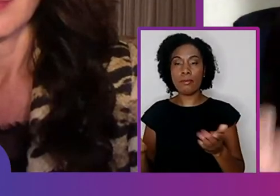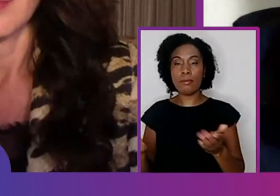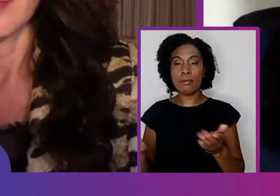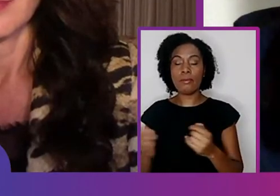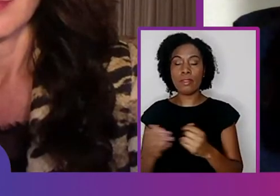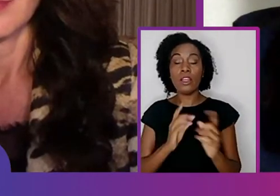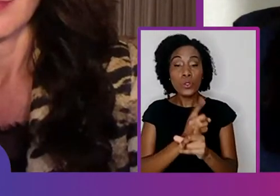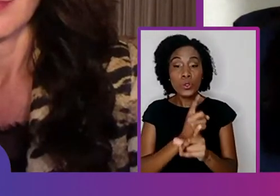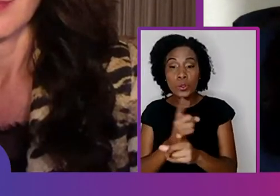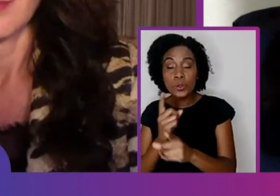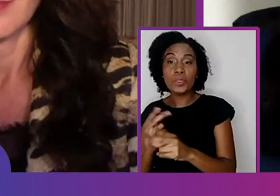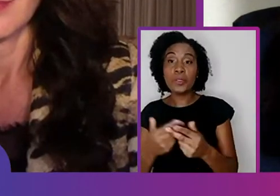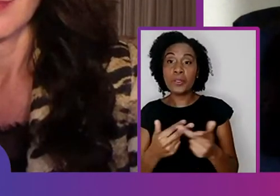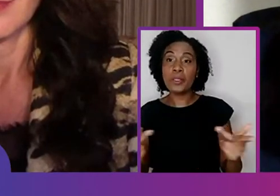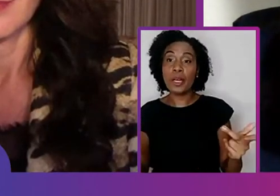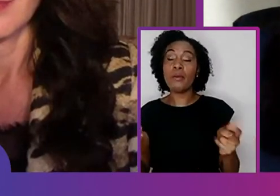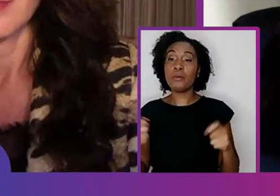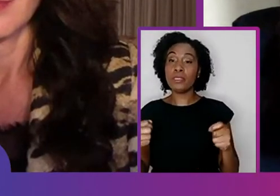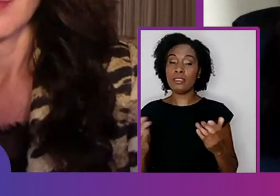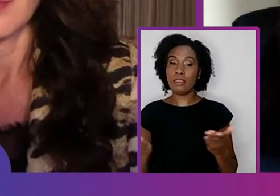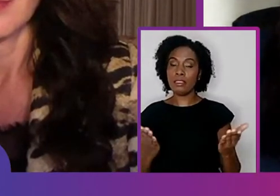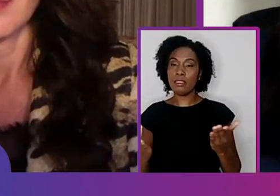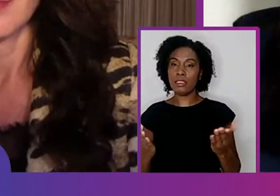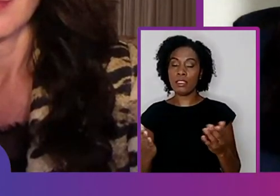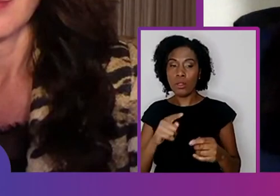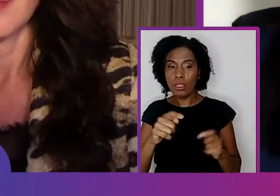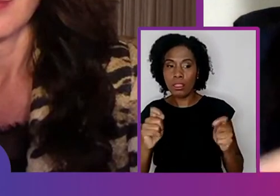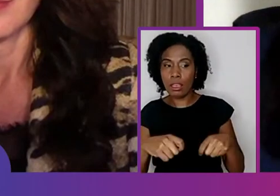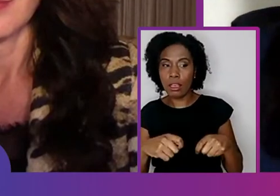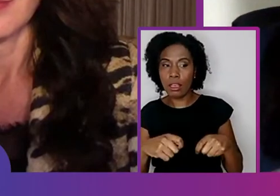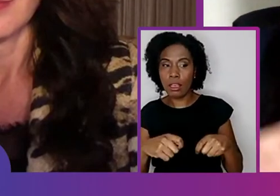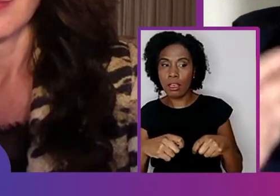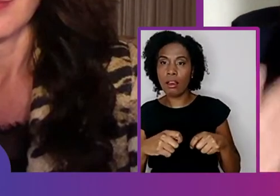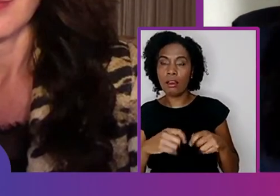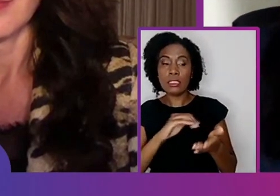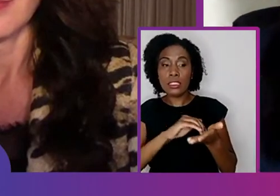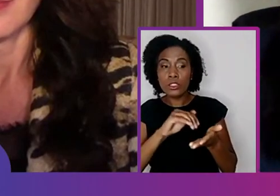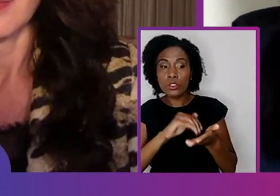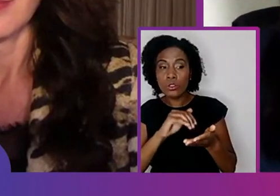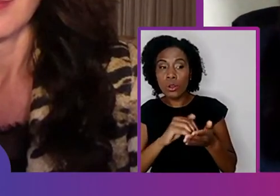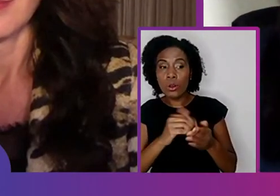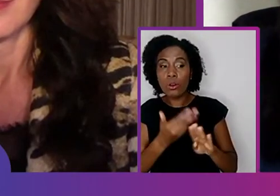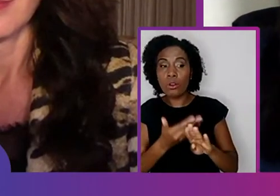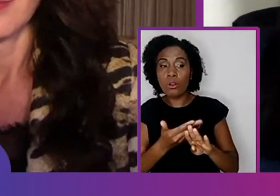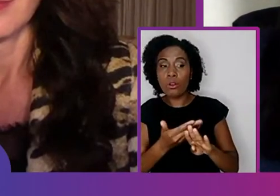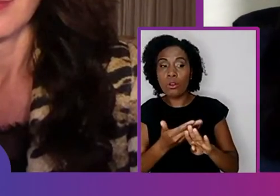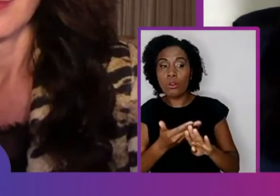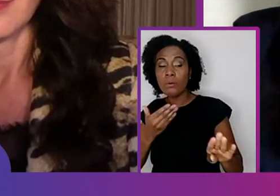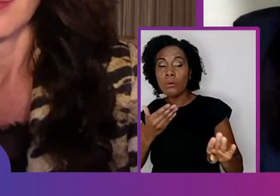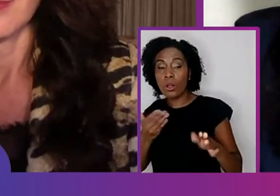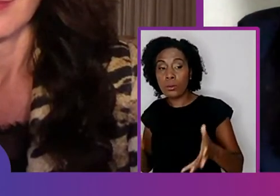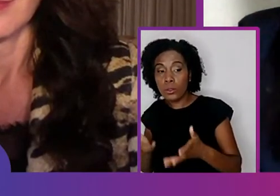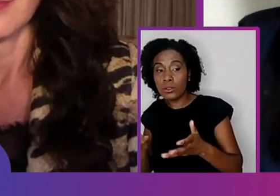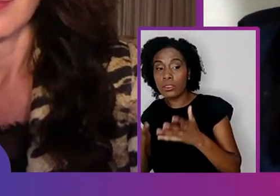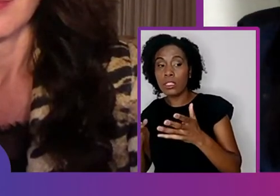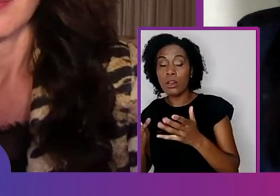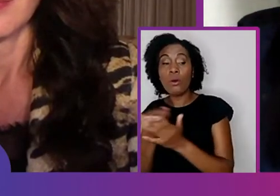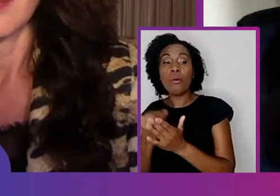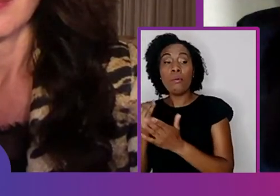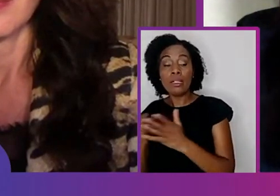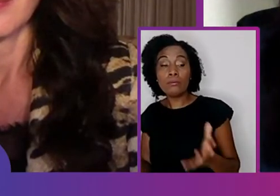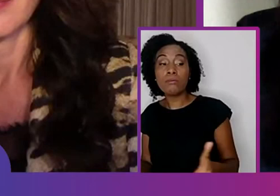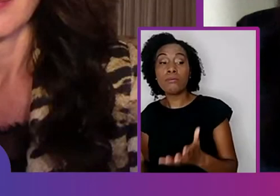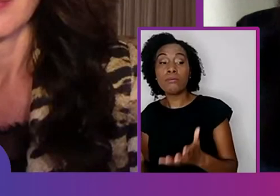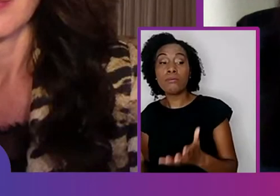Sobre como as pessoas produzem longe do escritório e como elas podem fomentar essa produção. Então, uma coisa que eu tenho